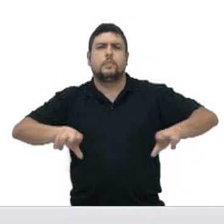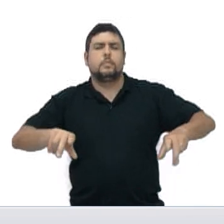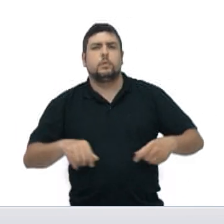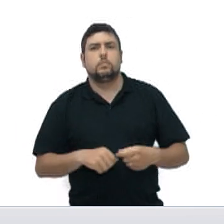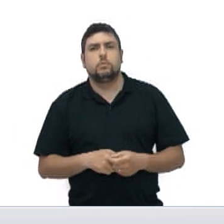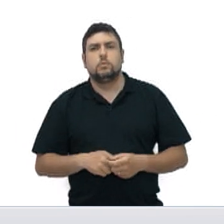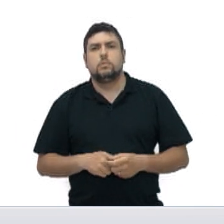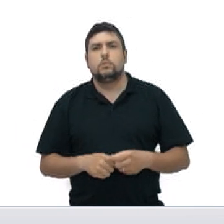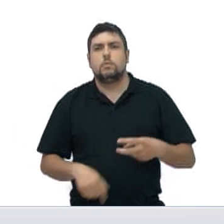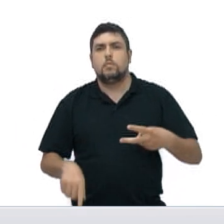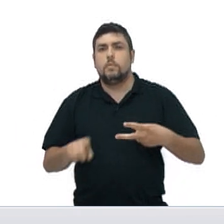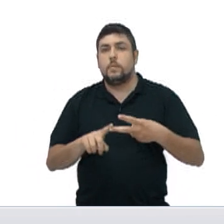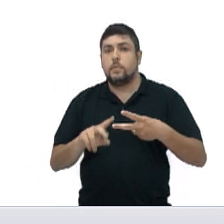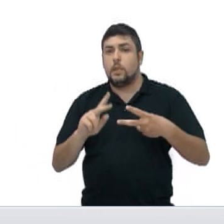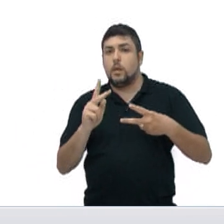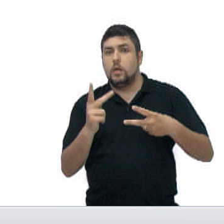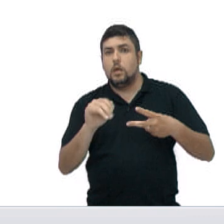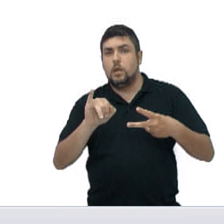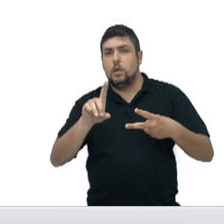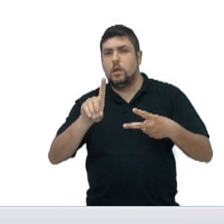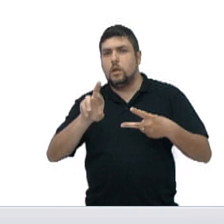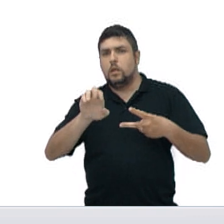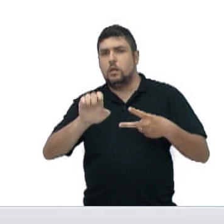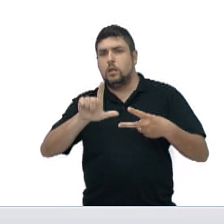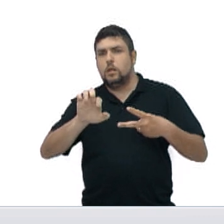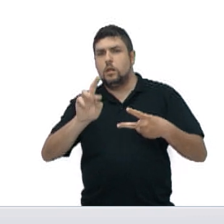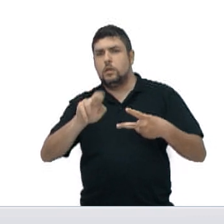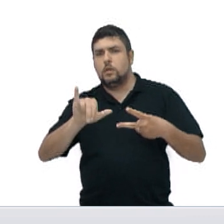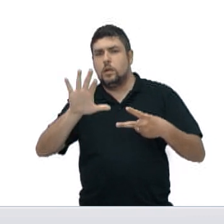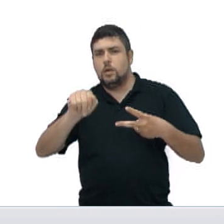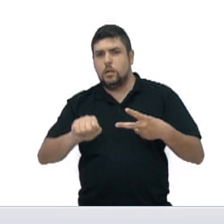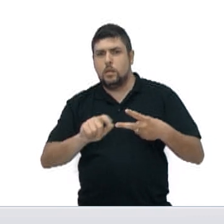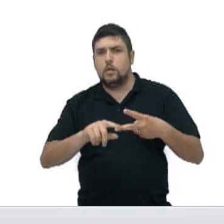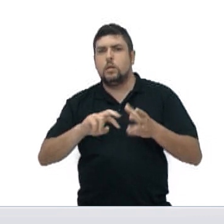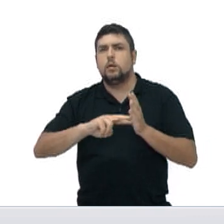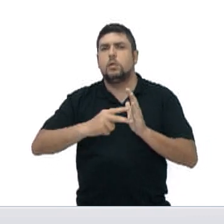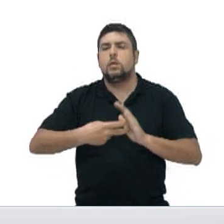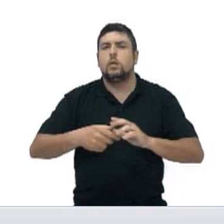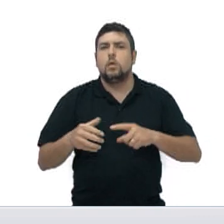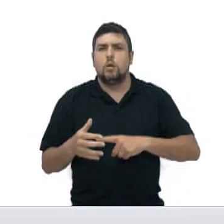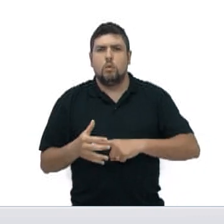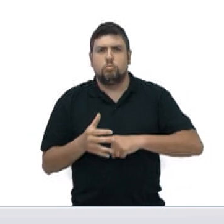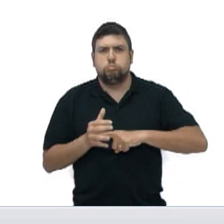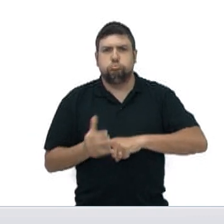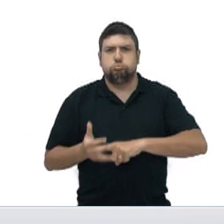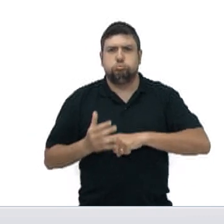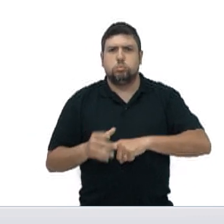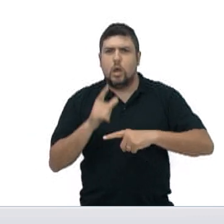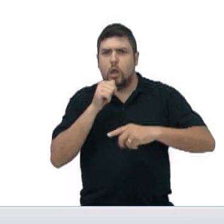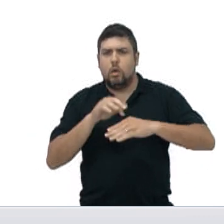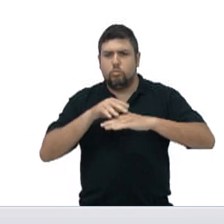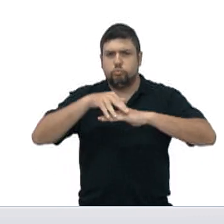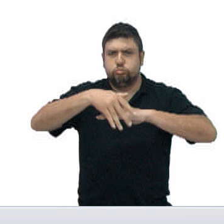Hidrelétrica, complexo de engenharias que produz energia elétrica a partir da força da